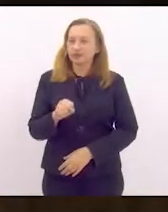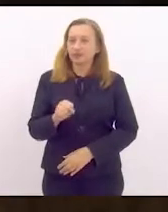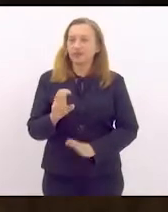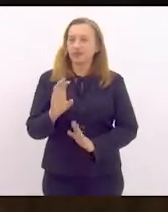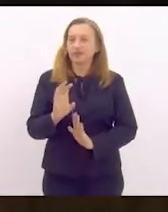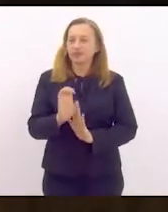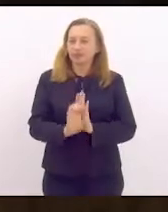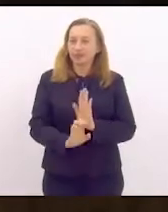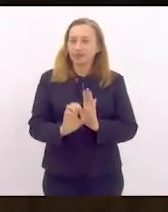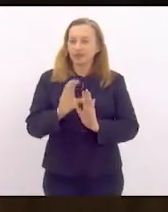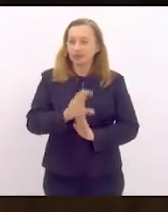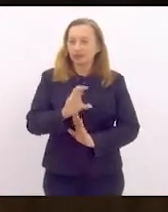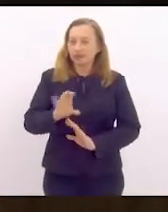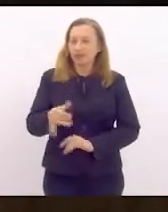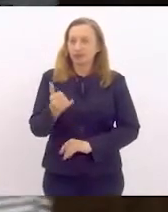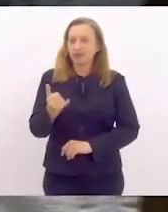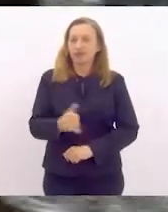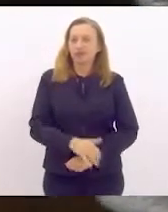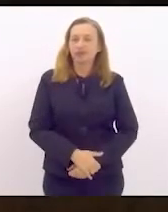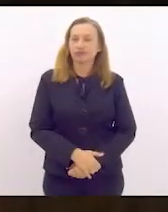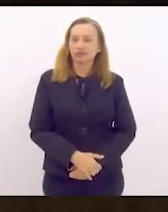as emendas da CCJ.